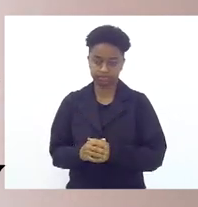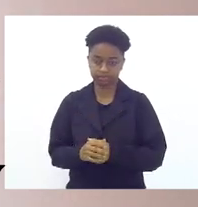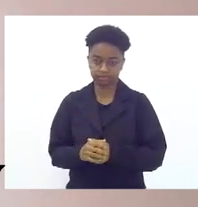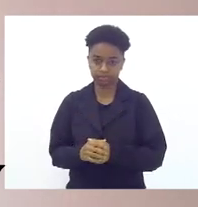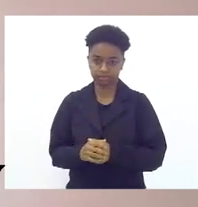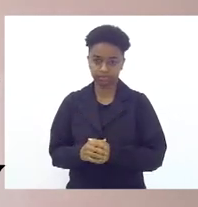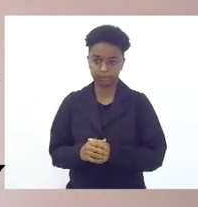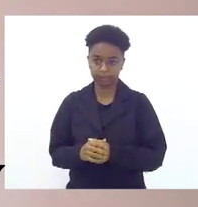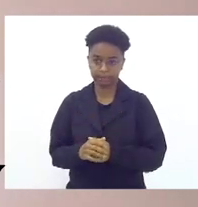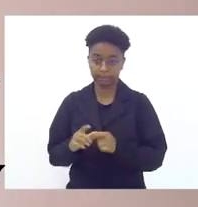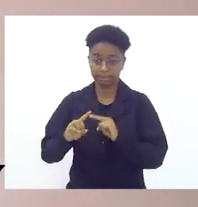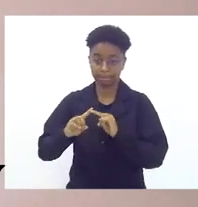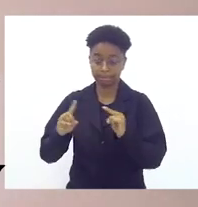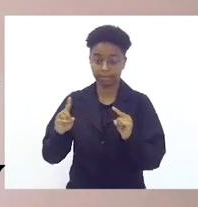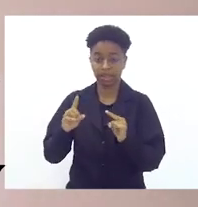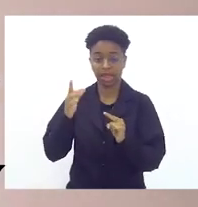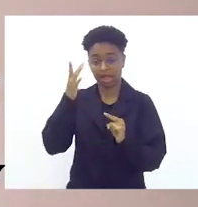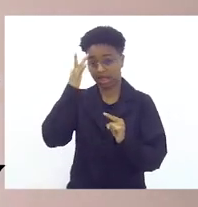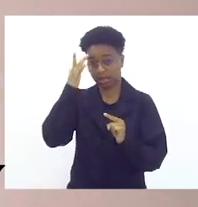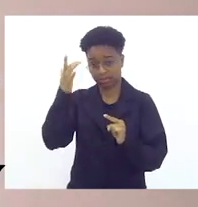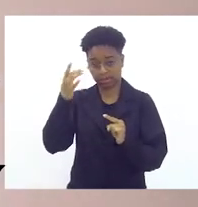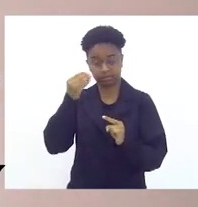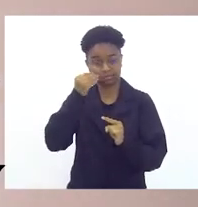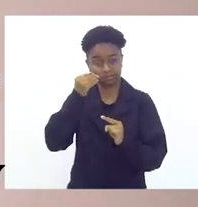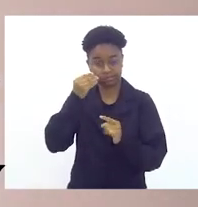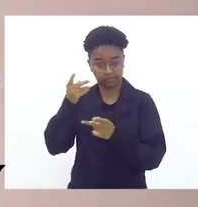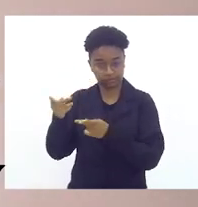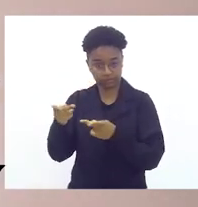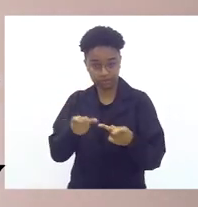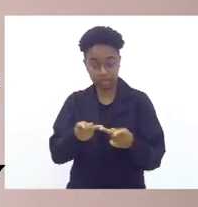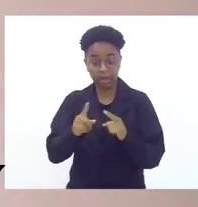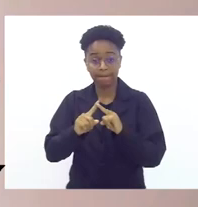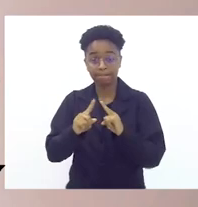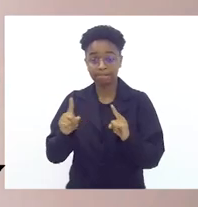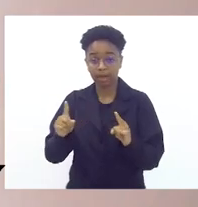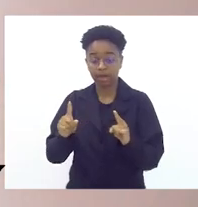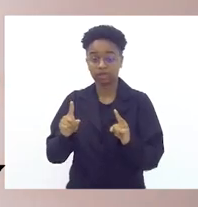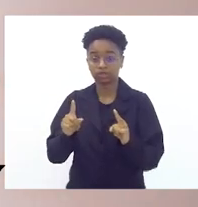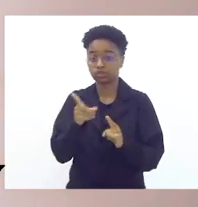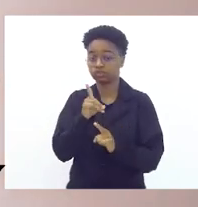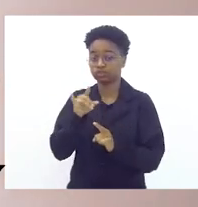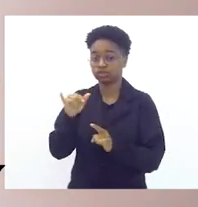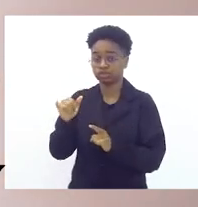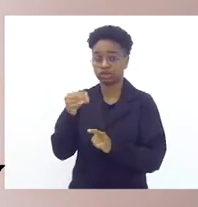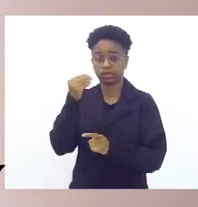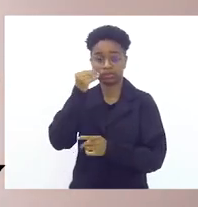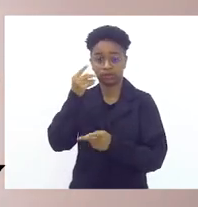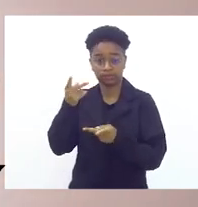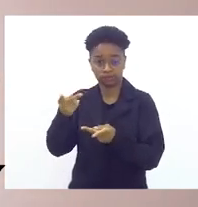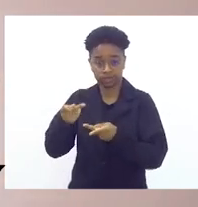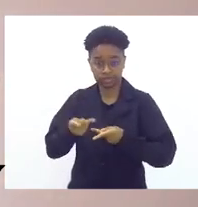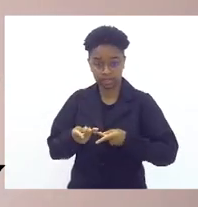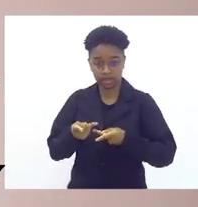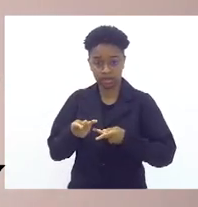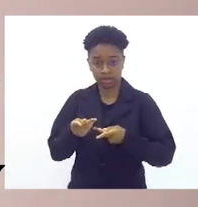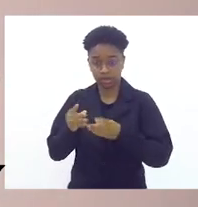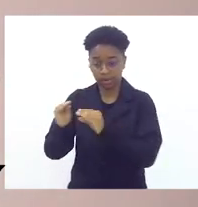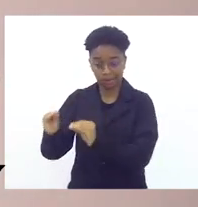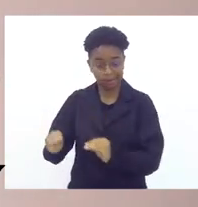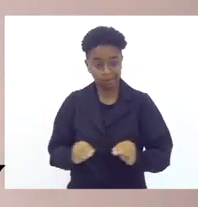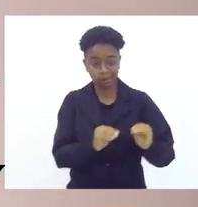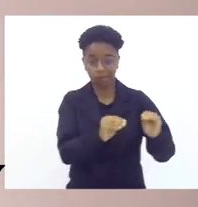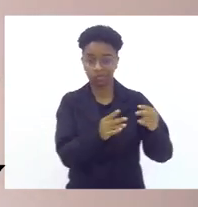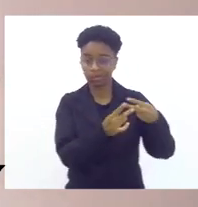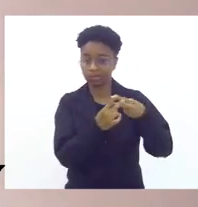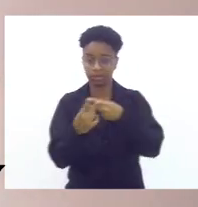um dia depois ela iria para me visitar sendo que no dia que ela foi me visitar eles me transferiram se ao menos